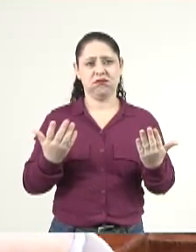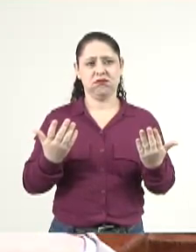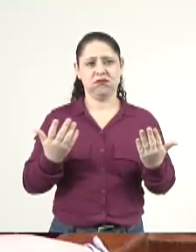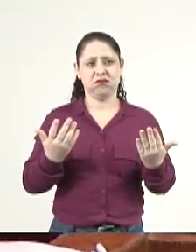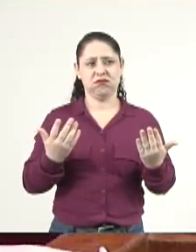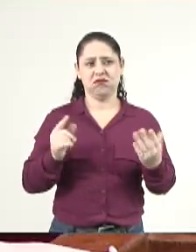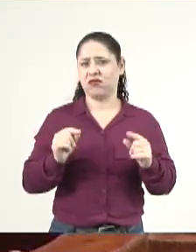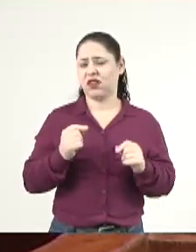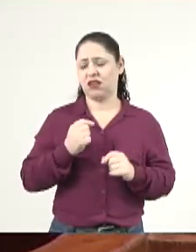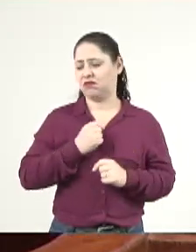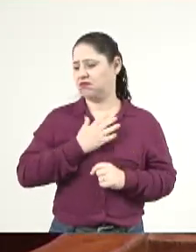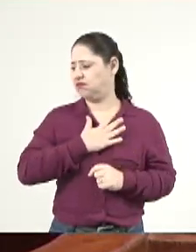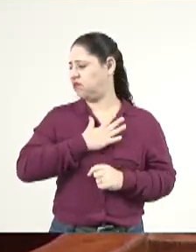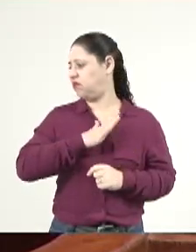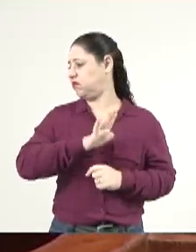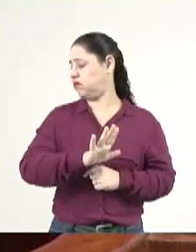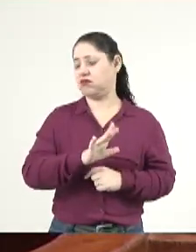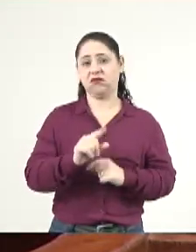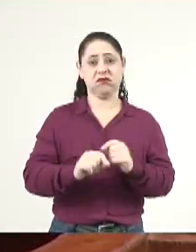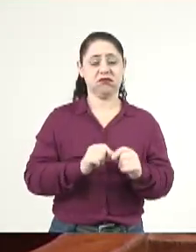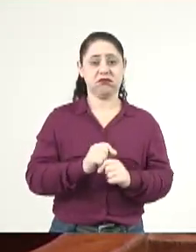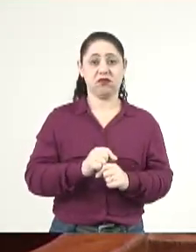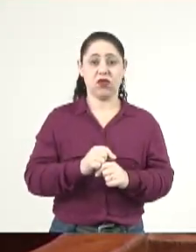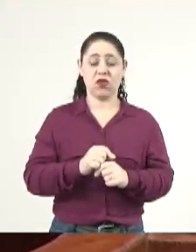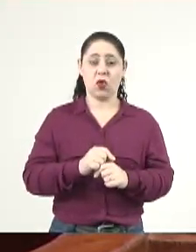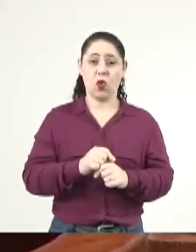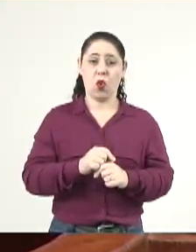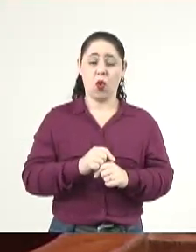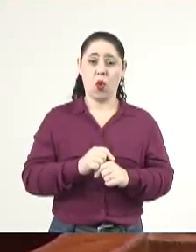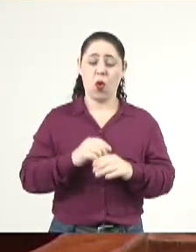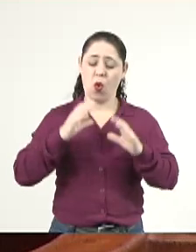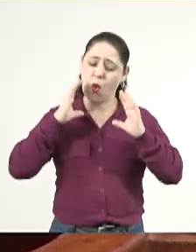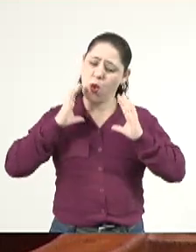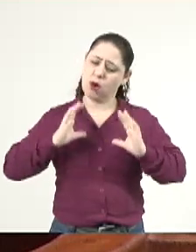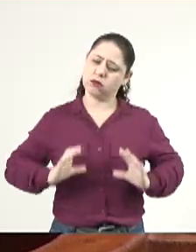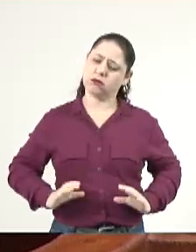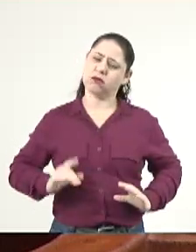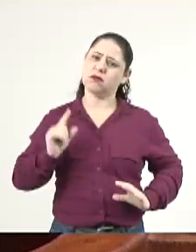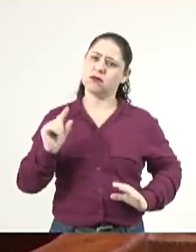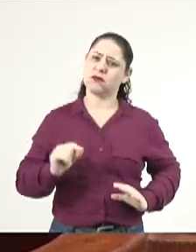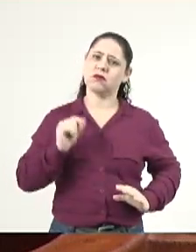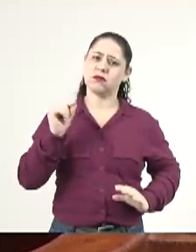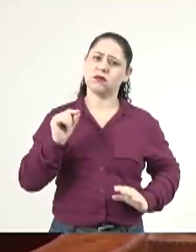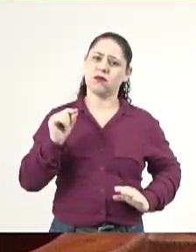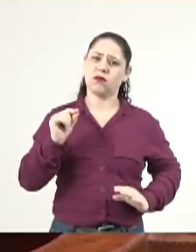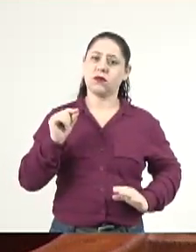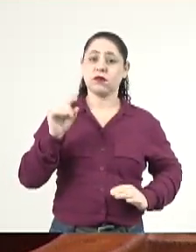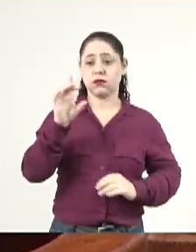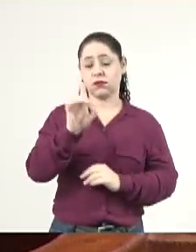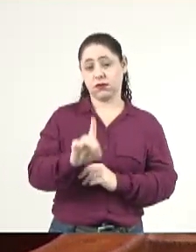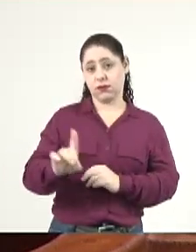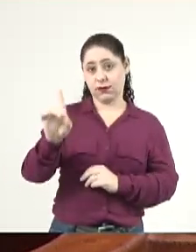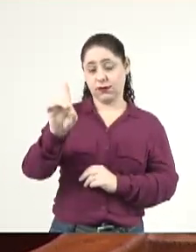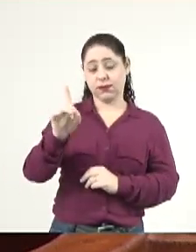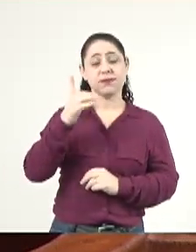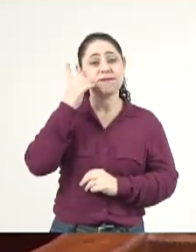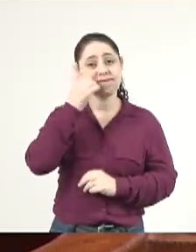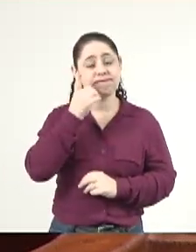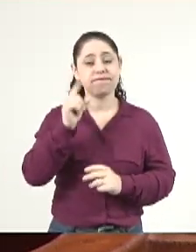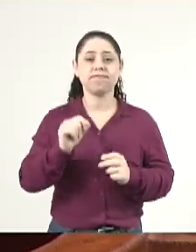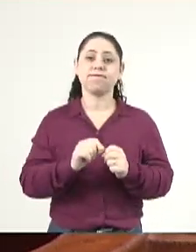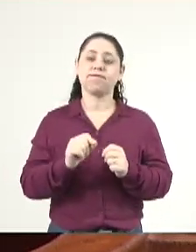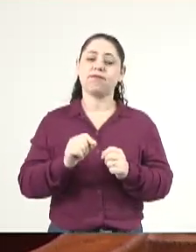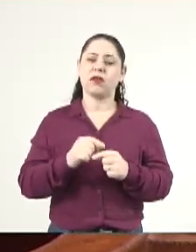nojenta esse comportamento, né, de deputados federais que fazem